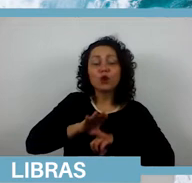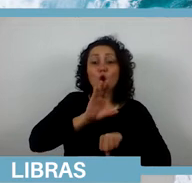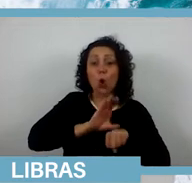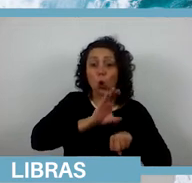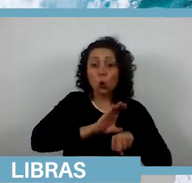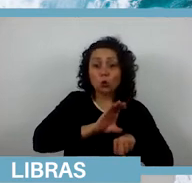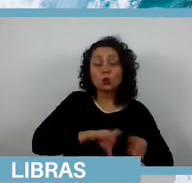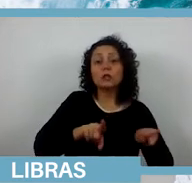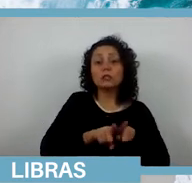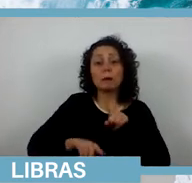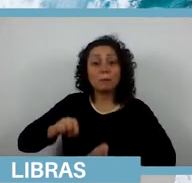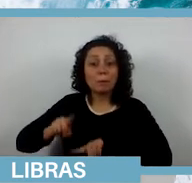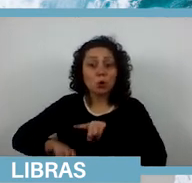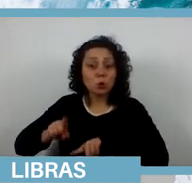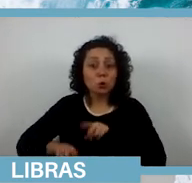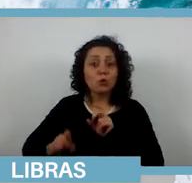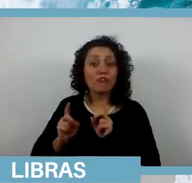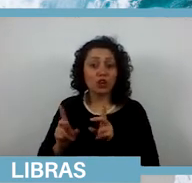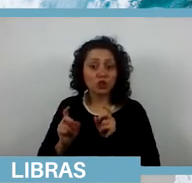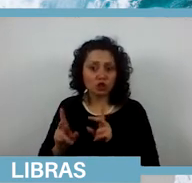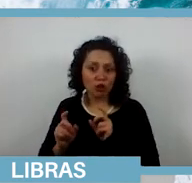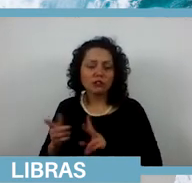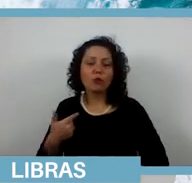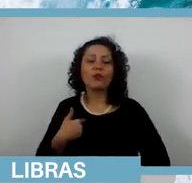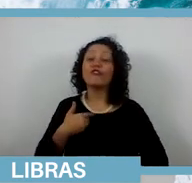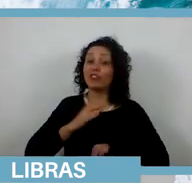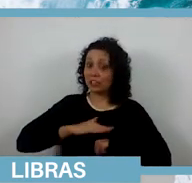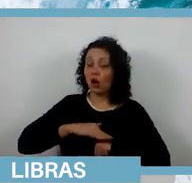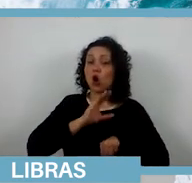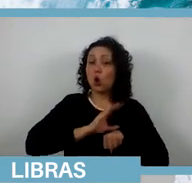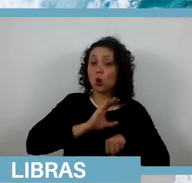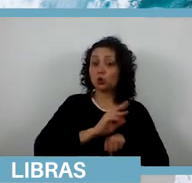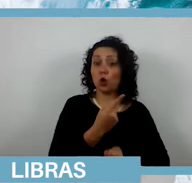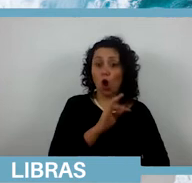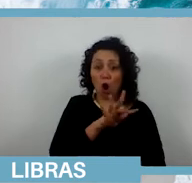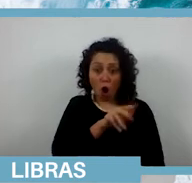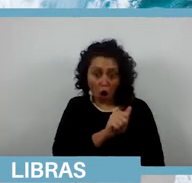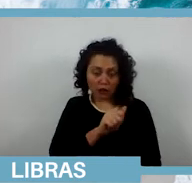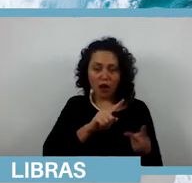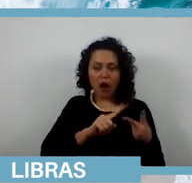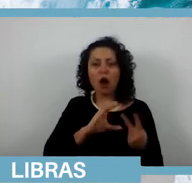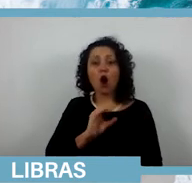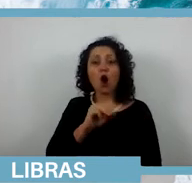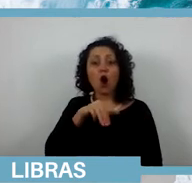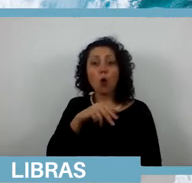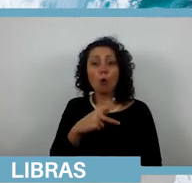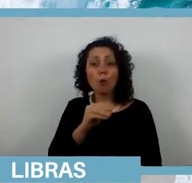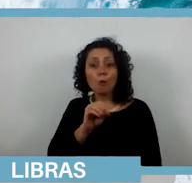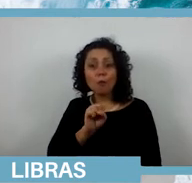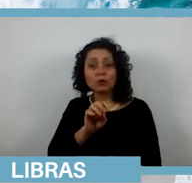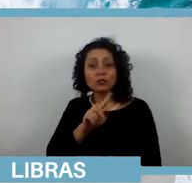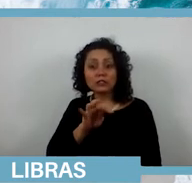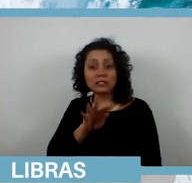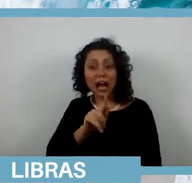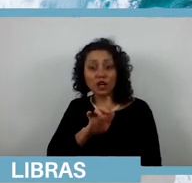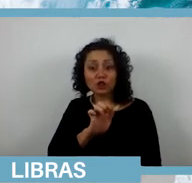Então, desde o início, eu já organizava cursos de compostagem e de hortas e também comecei a